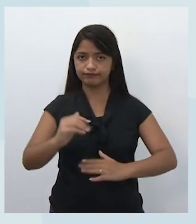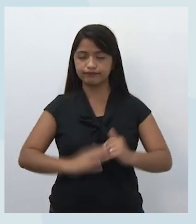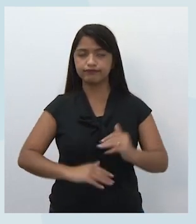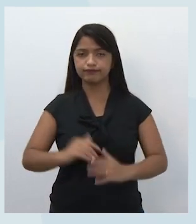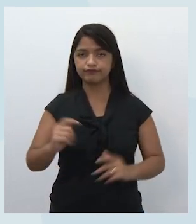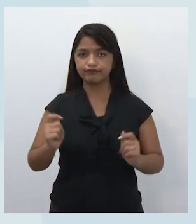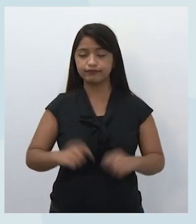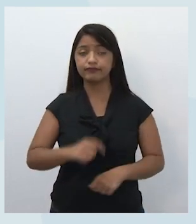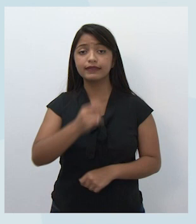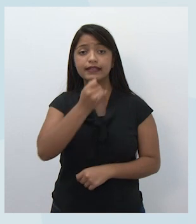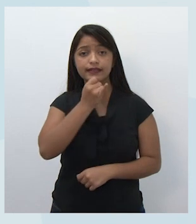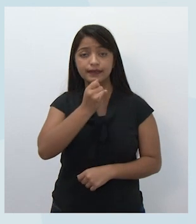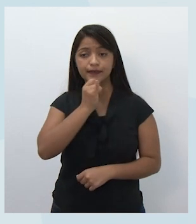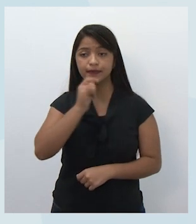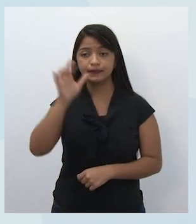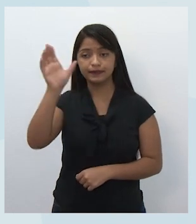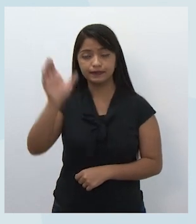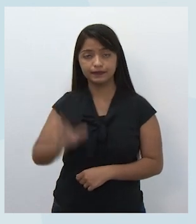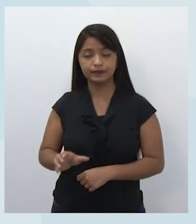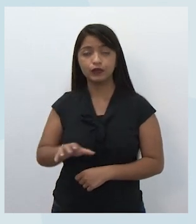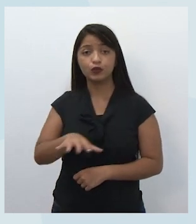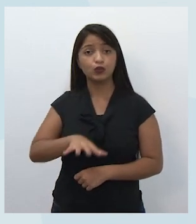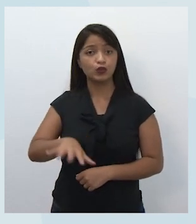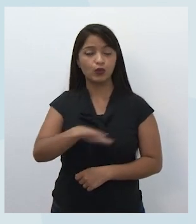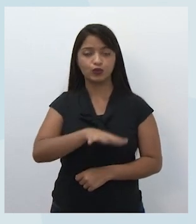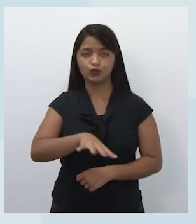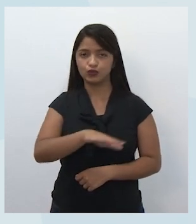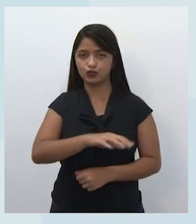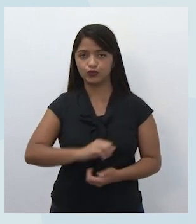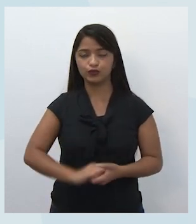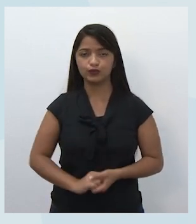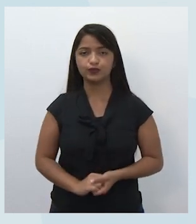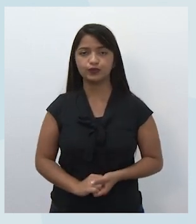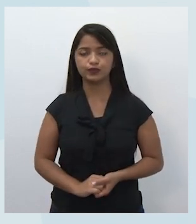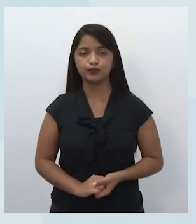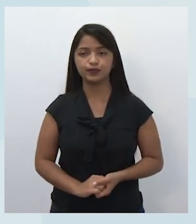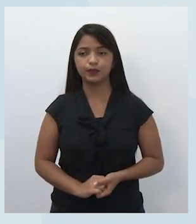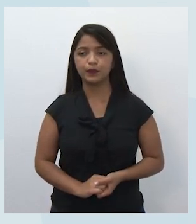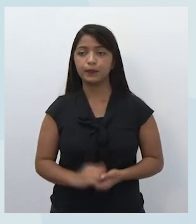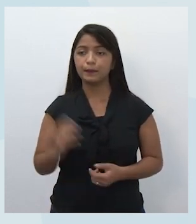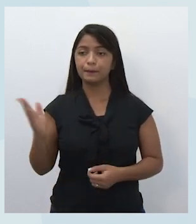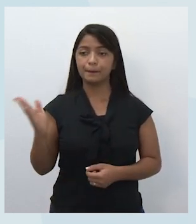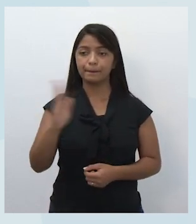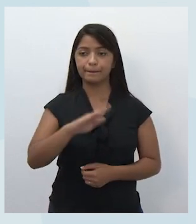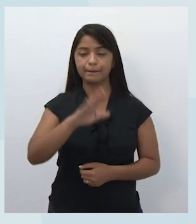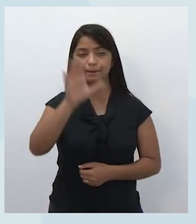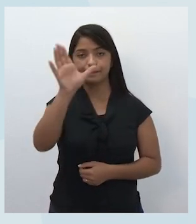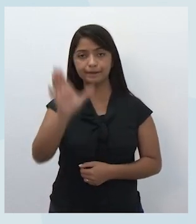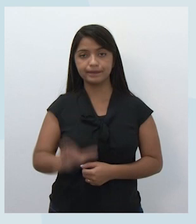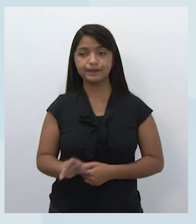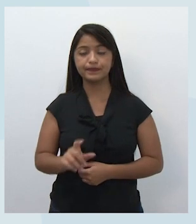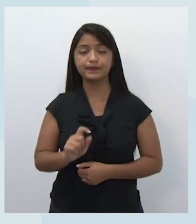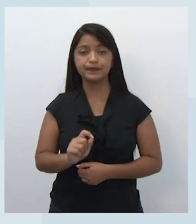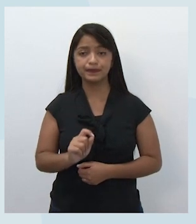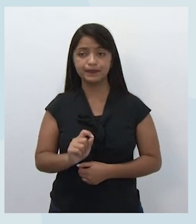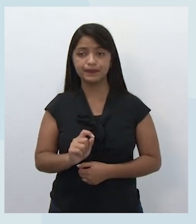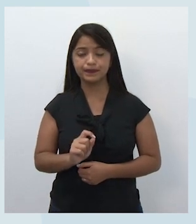por exemplo, fala de todos os campos de atuação, né? E na outra coluna a gente tem